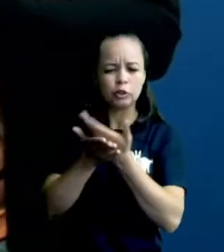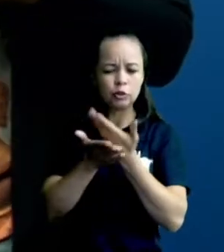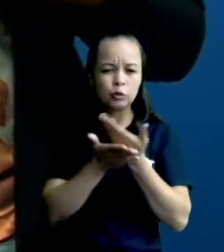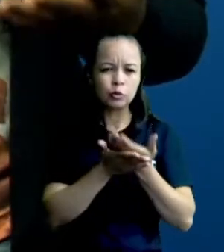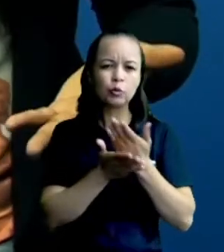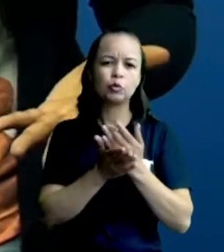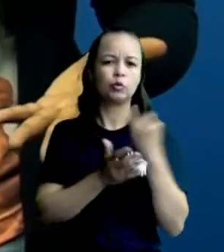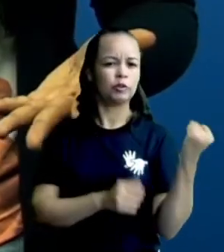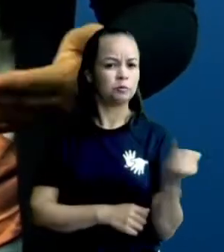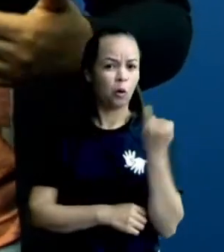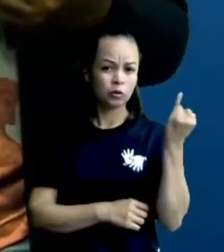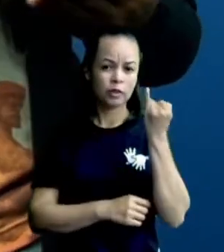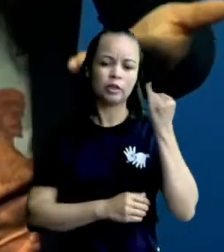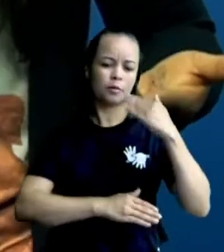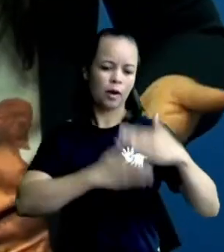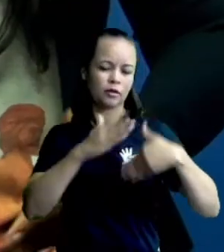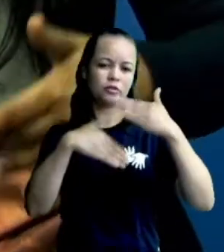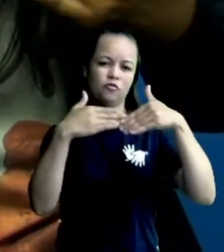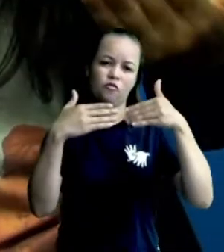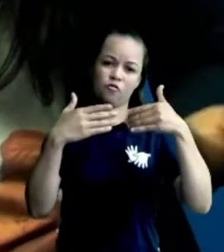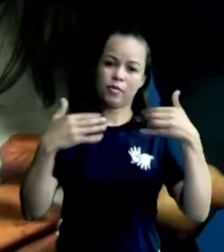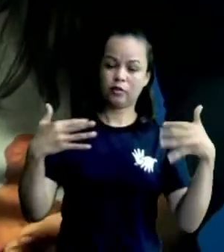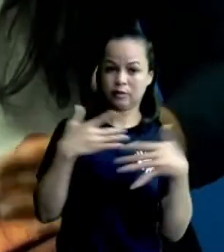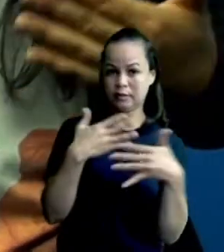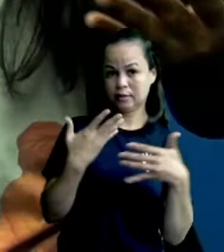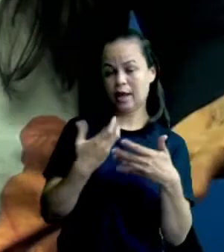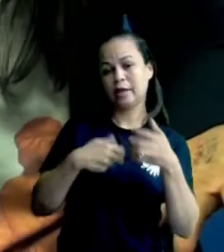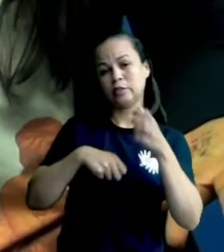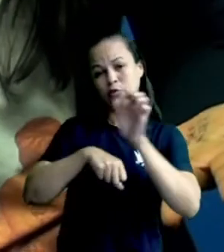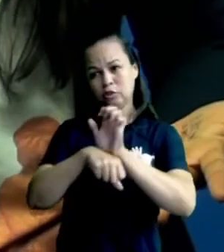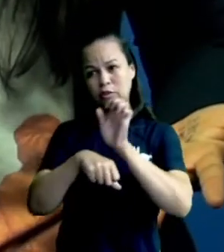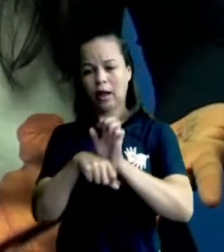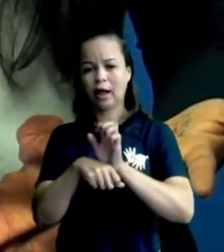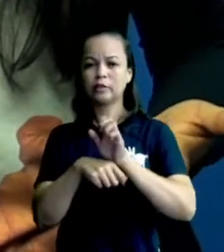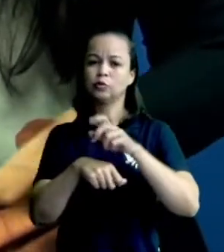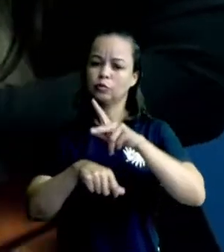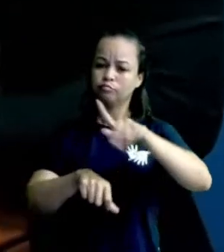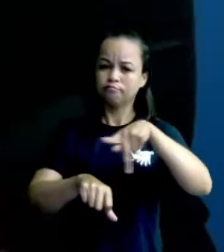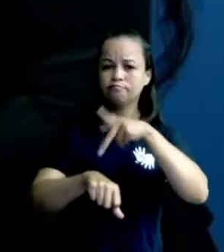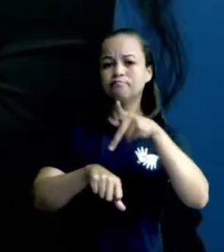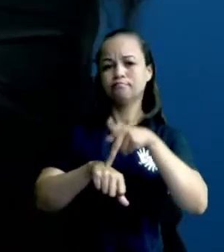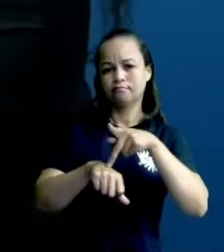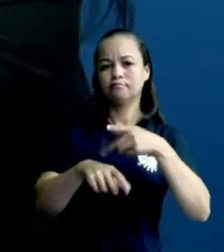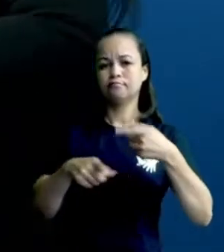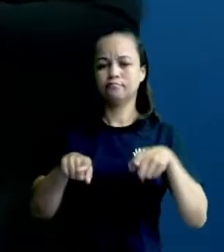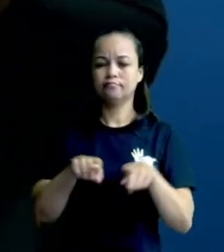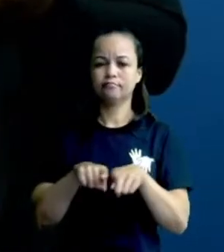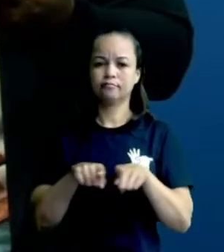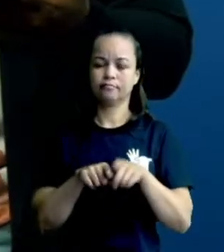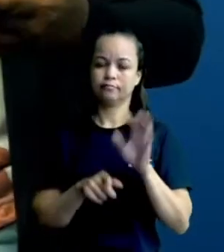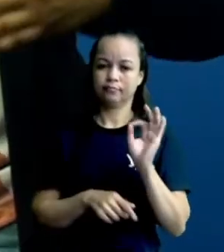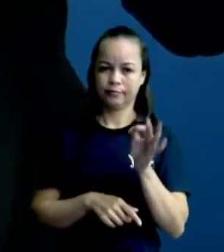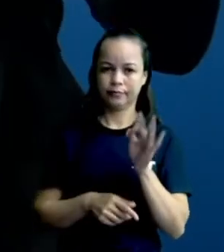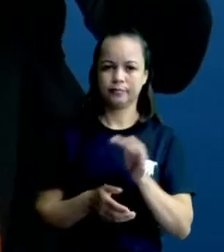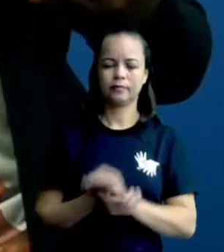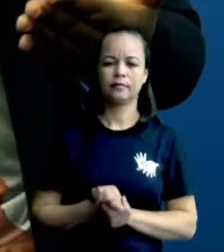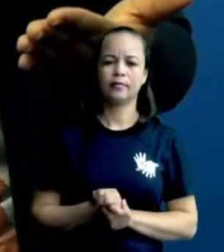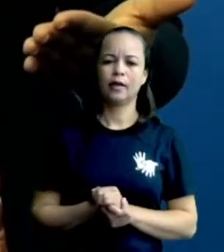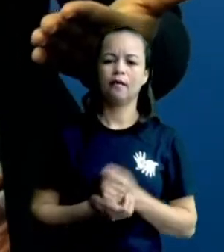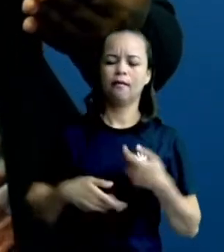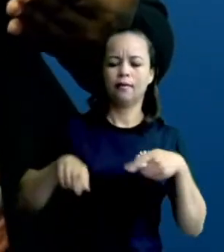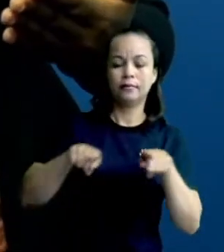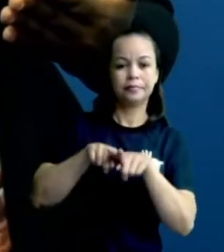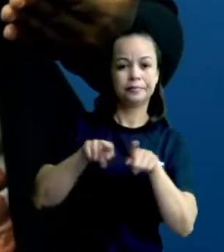importantíssimos para o desenvolvimento de uma cidade, de um estado, de um país, tá certo? Então, e também,